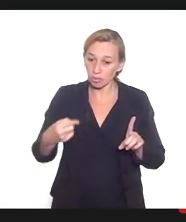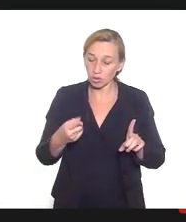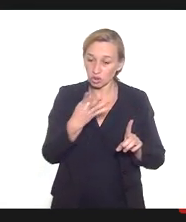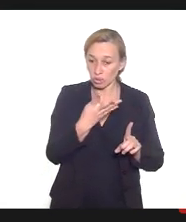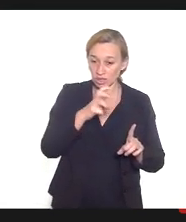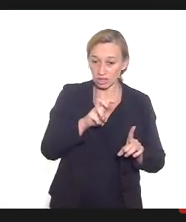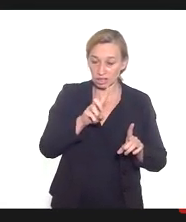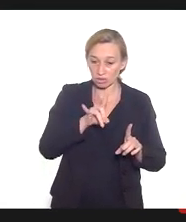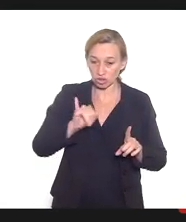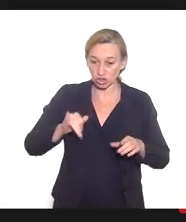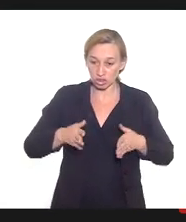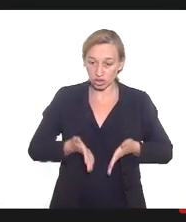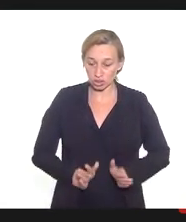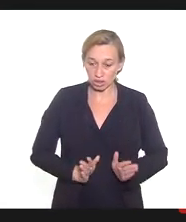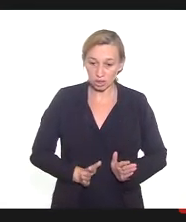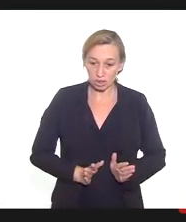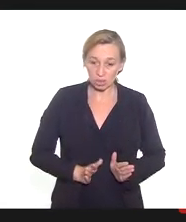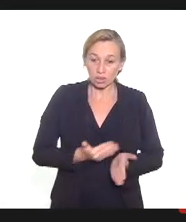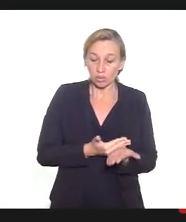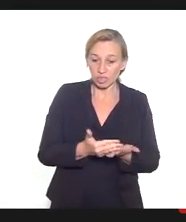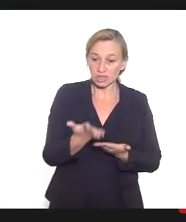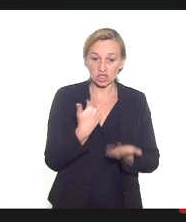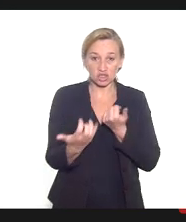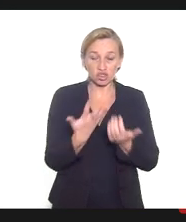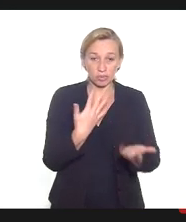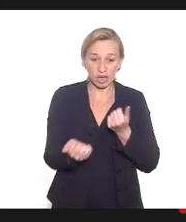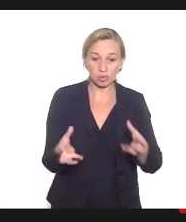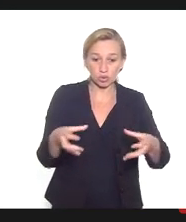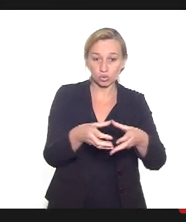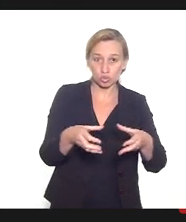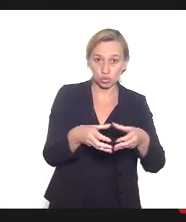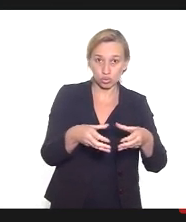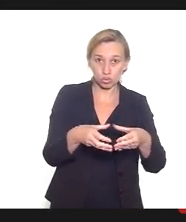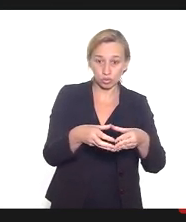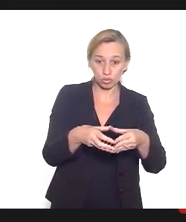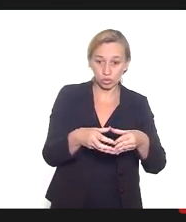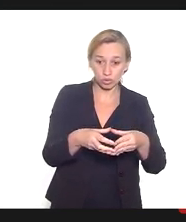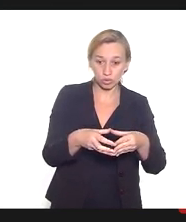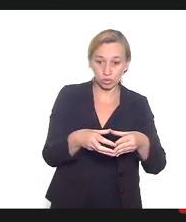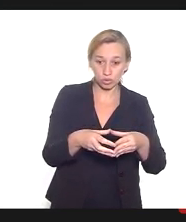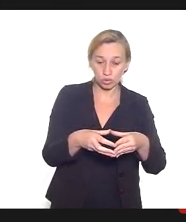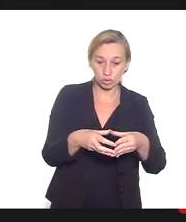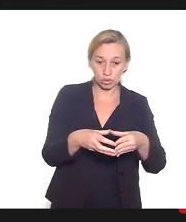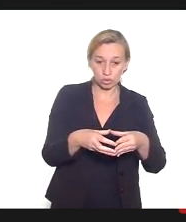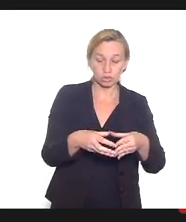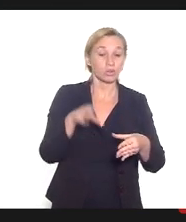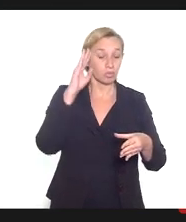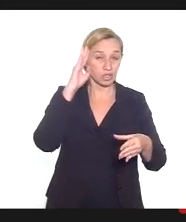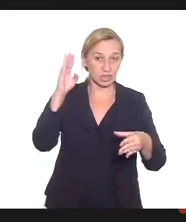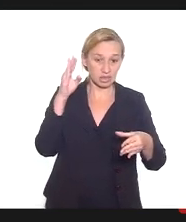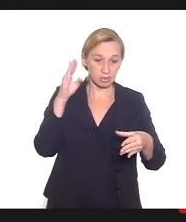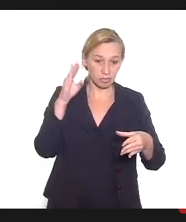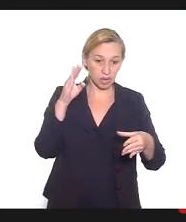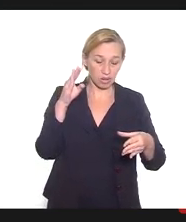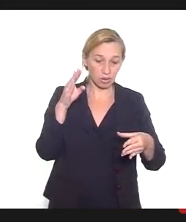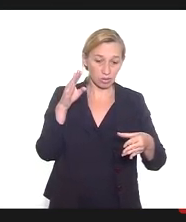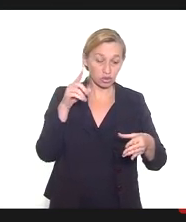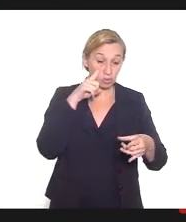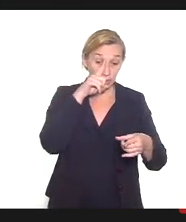ponta mobilidades quando começar a ser chamados os grupos com comorbidades dentro do Plano Nacional de